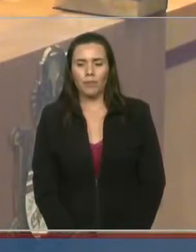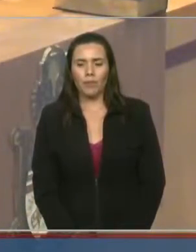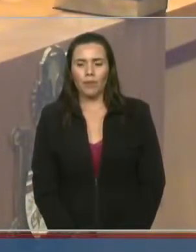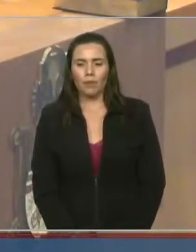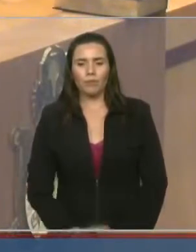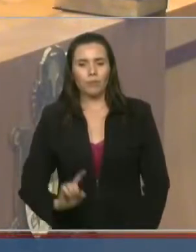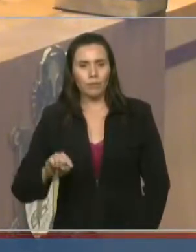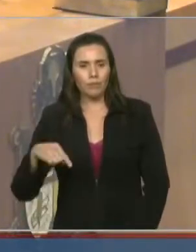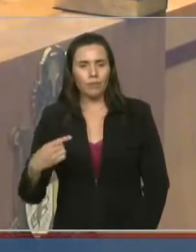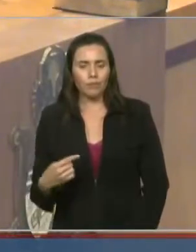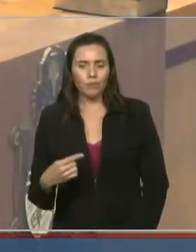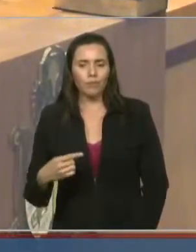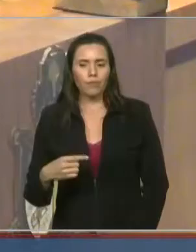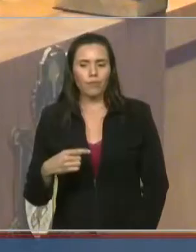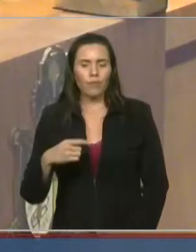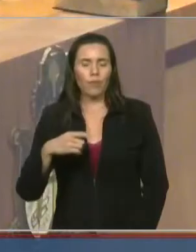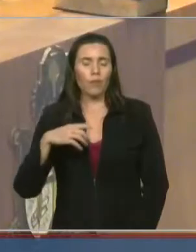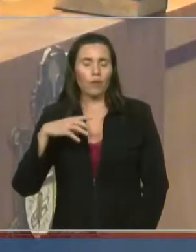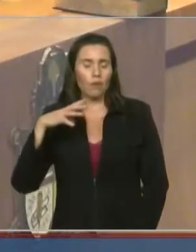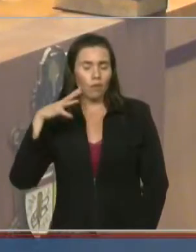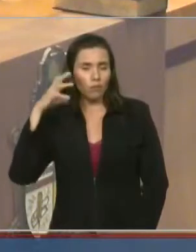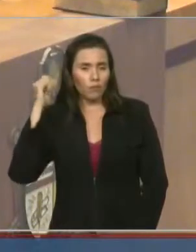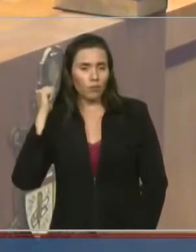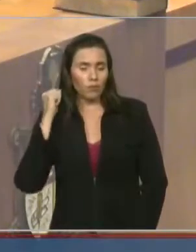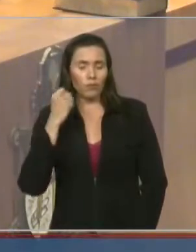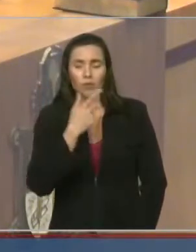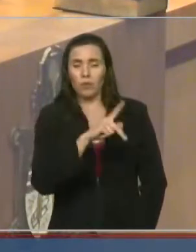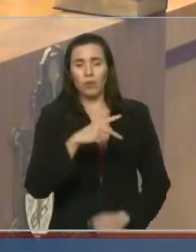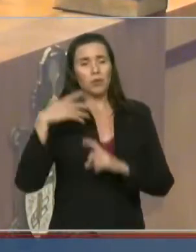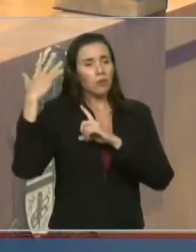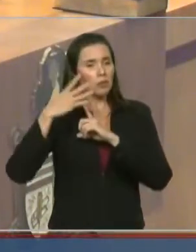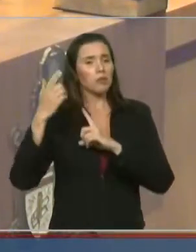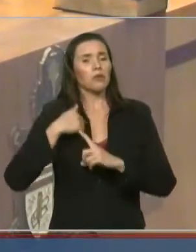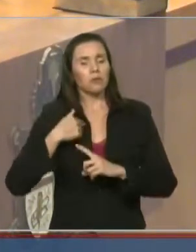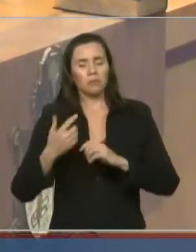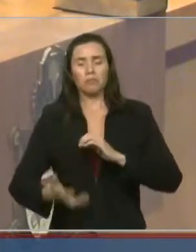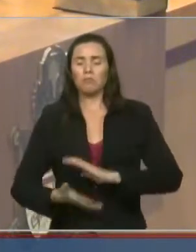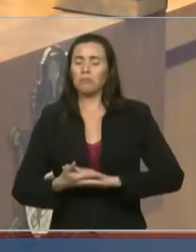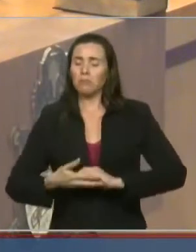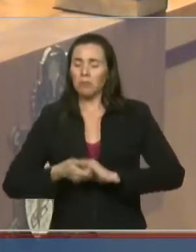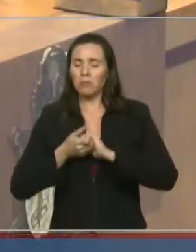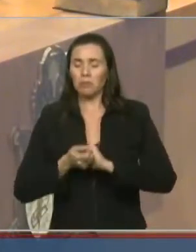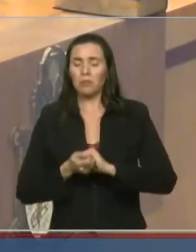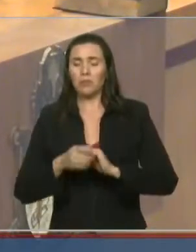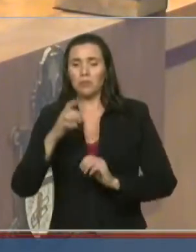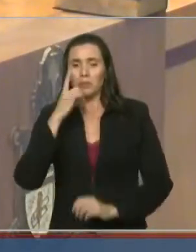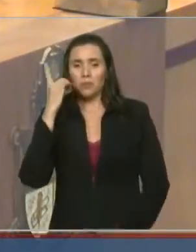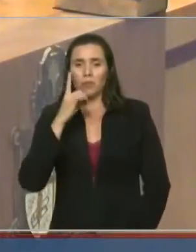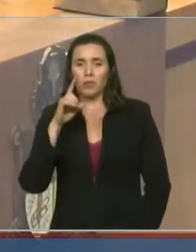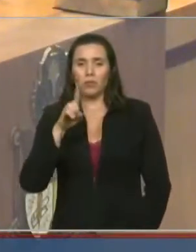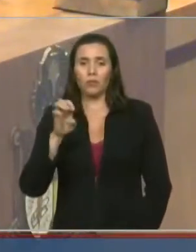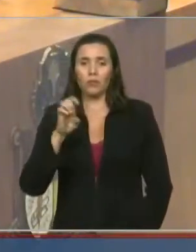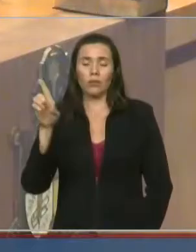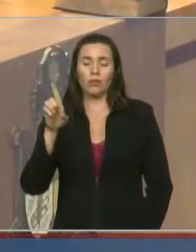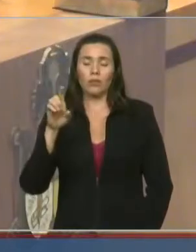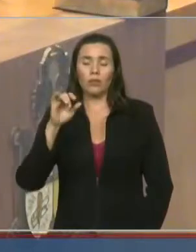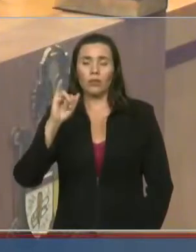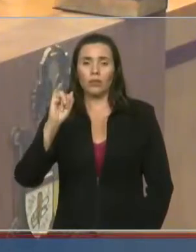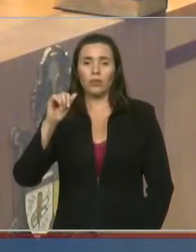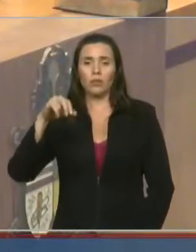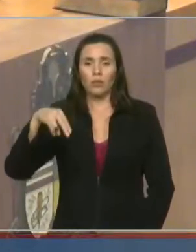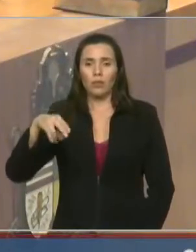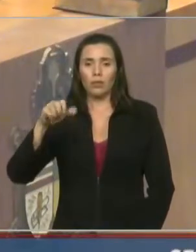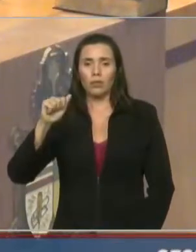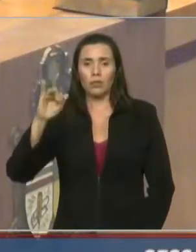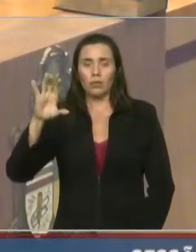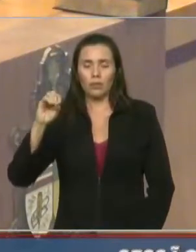Após ouvirmos este brilhante discurso, eu quero lhe parabenizar, deputado Zé Inácio. Você foi perfeito. Eu convido o